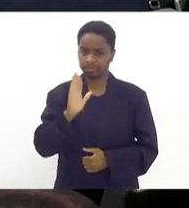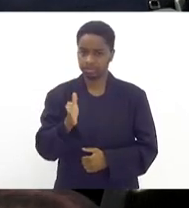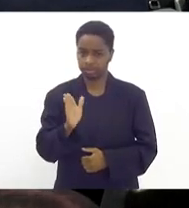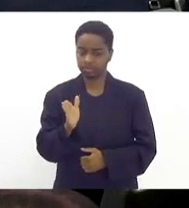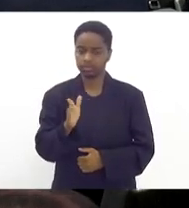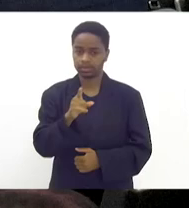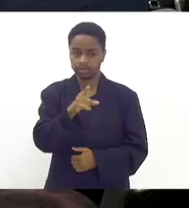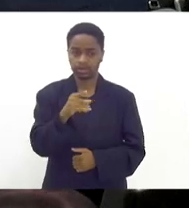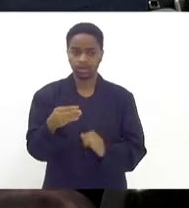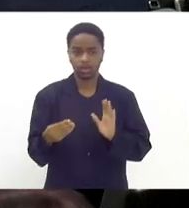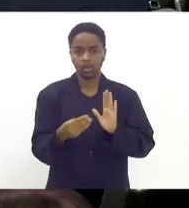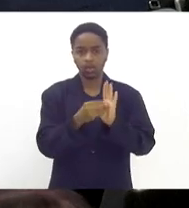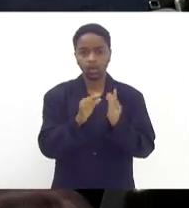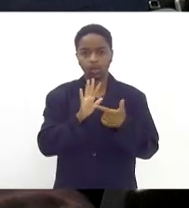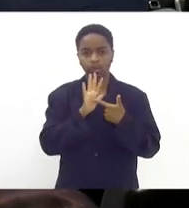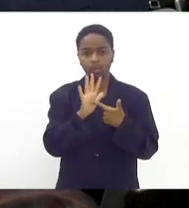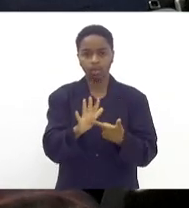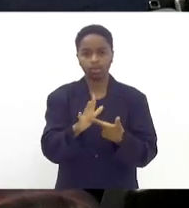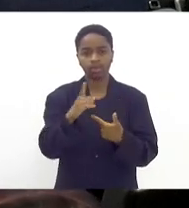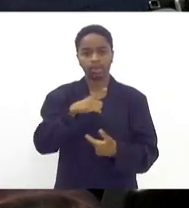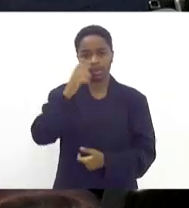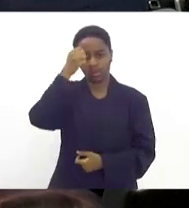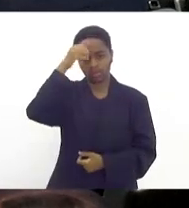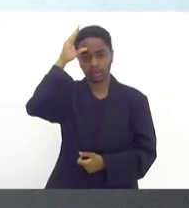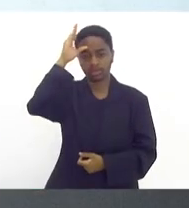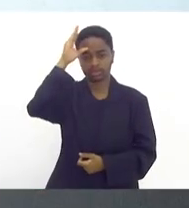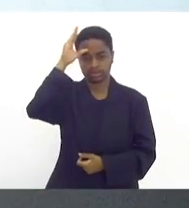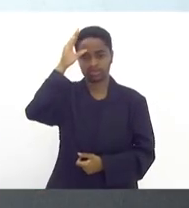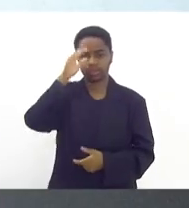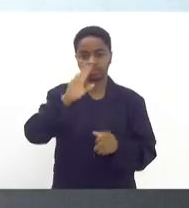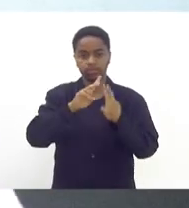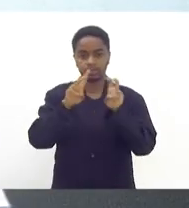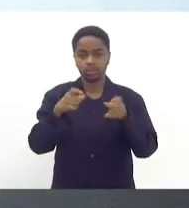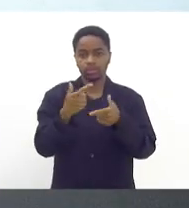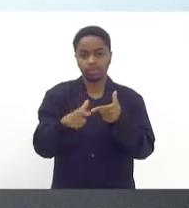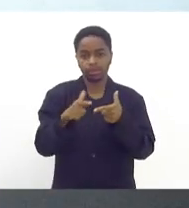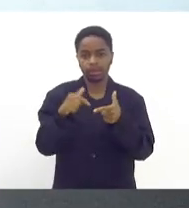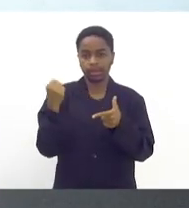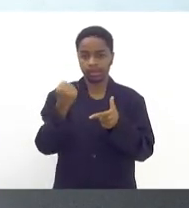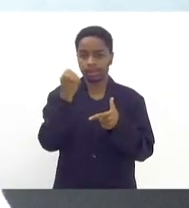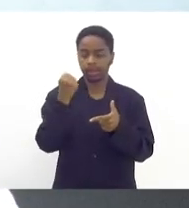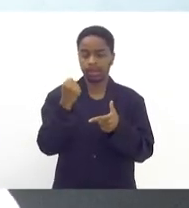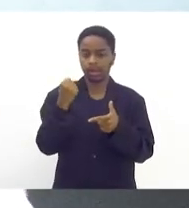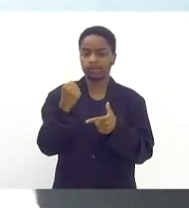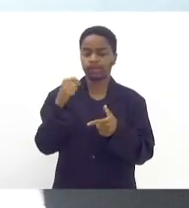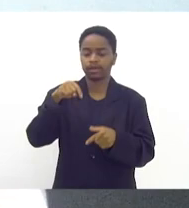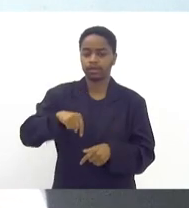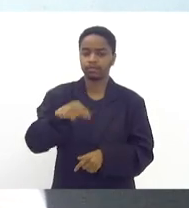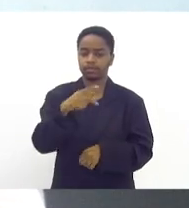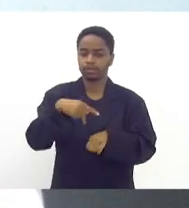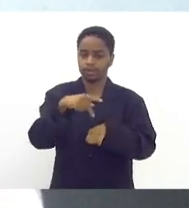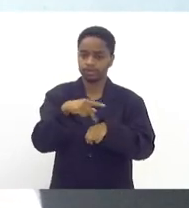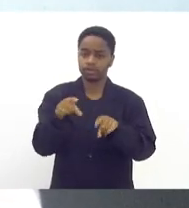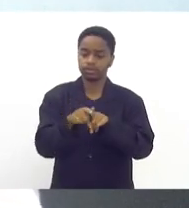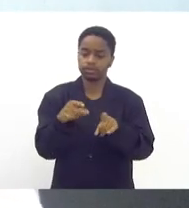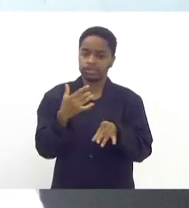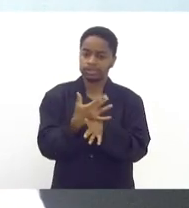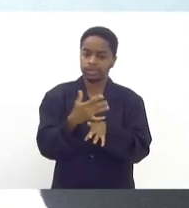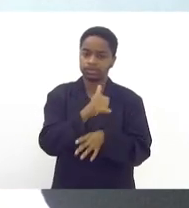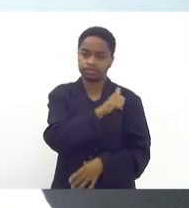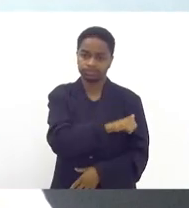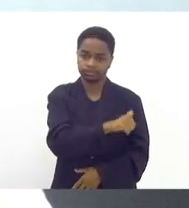senhor coloca com muita muito conhecimento de causa um problema crônico no país inteiro na Cidade do Rio de Janeiro não poderia ser